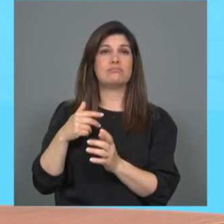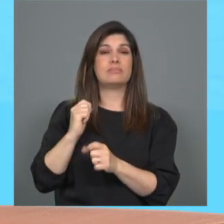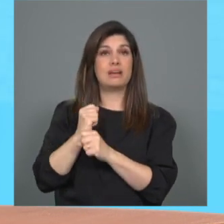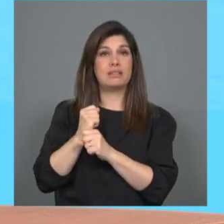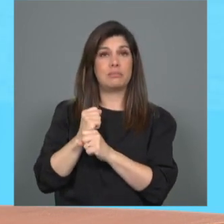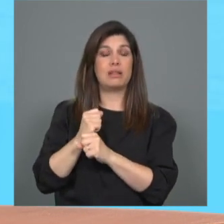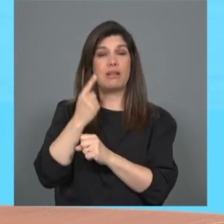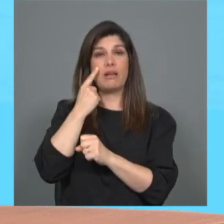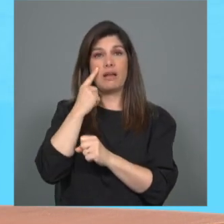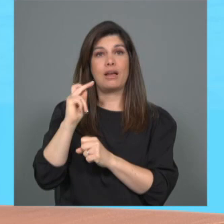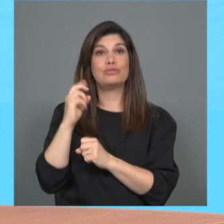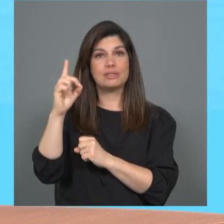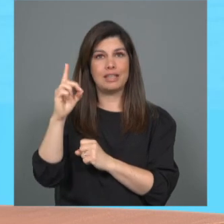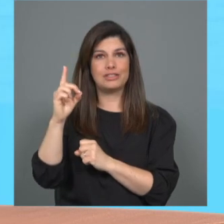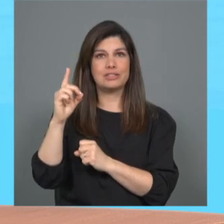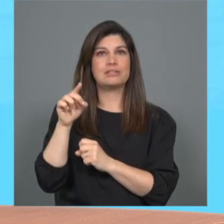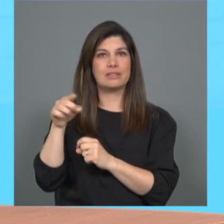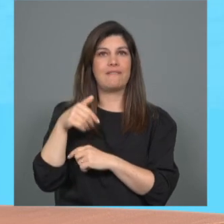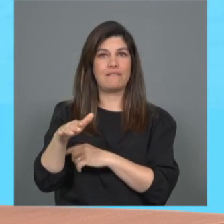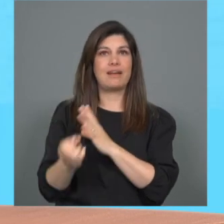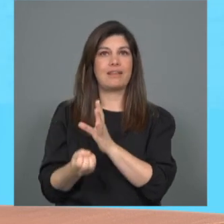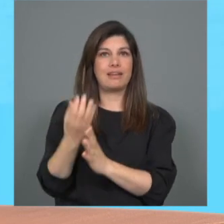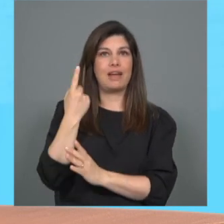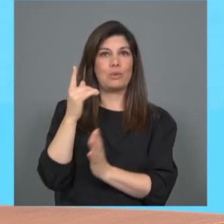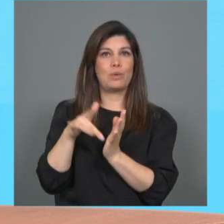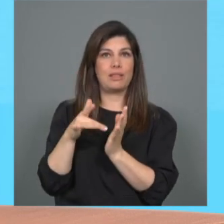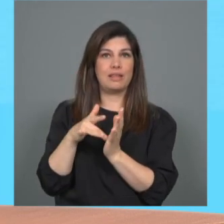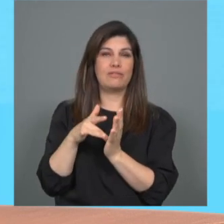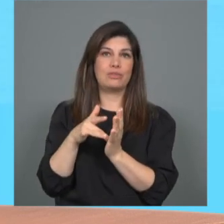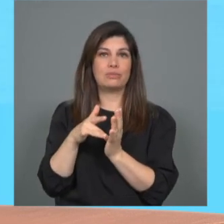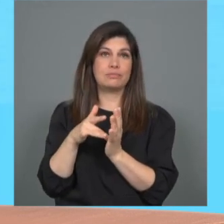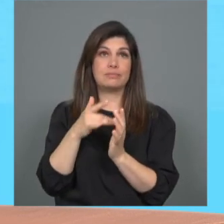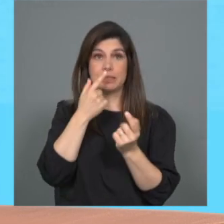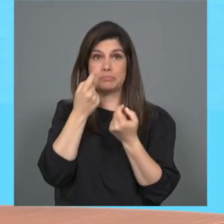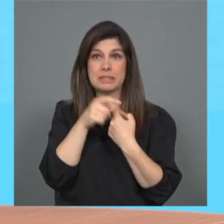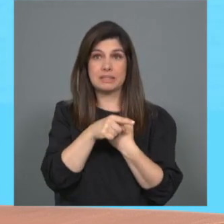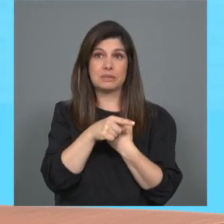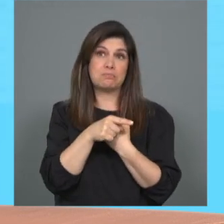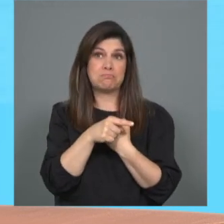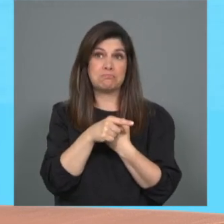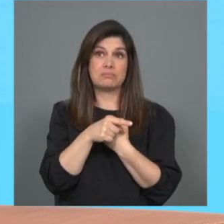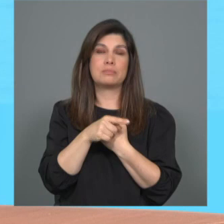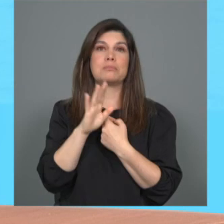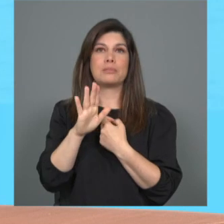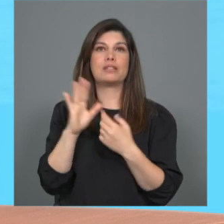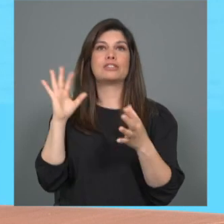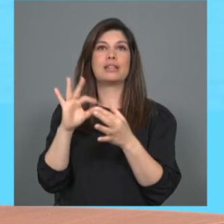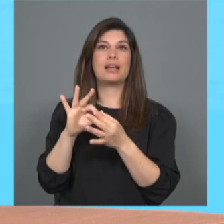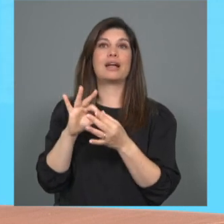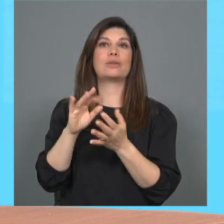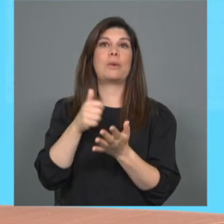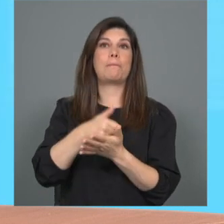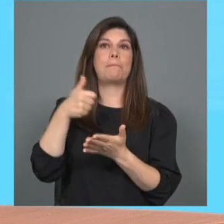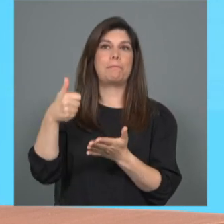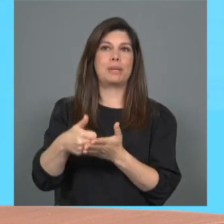sobre um livro em concreto. Ela vai fazer um livro deste género, digamos assim, mas sobre a Bíblia. O livro